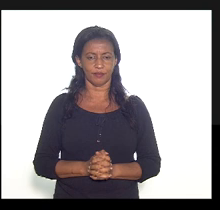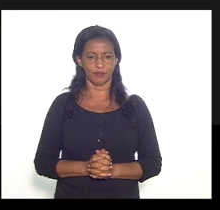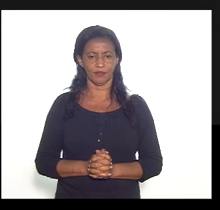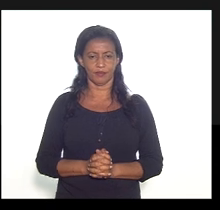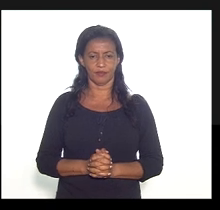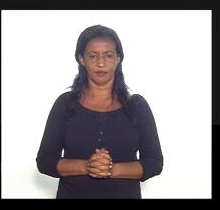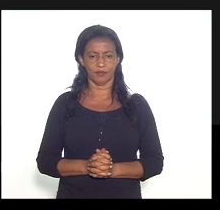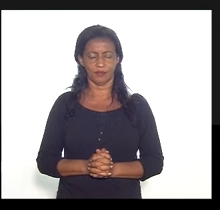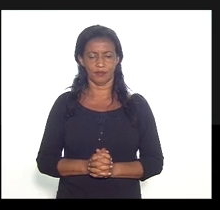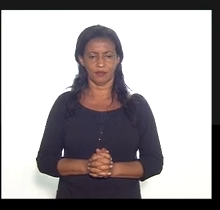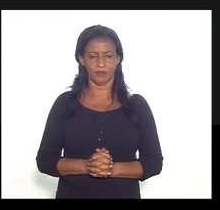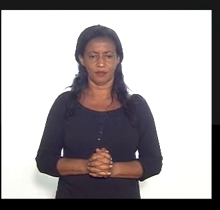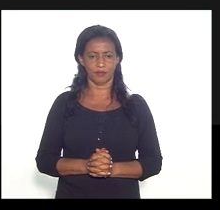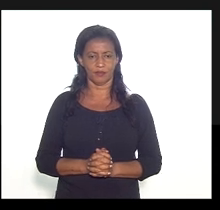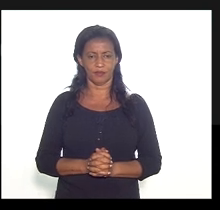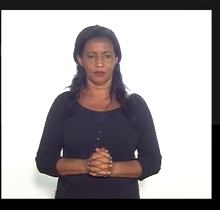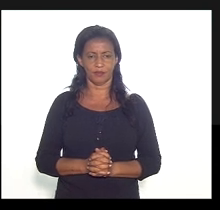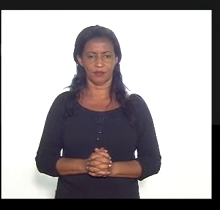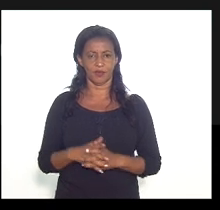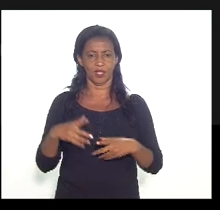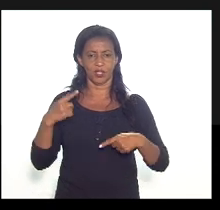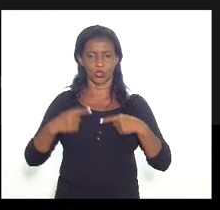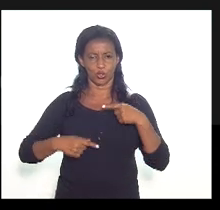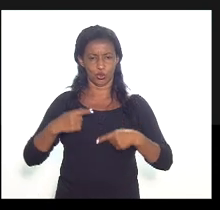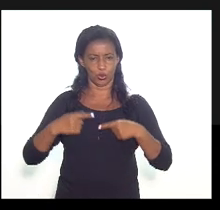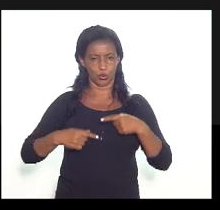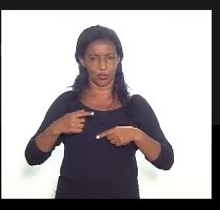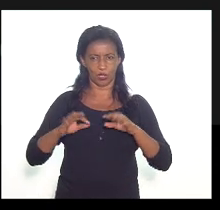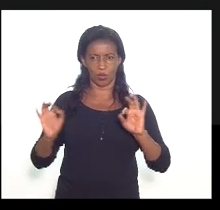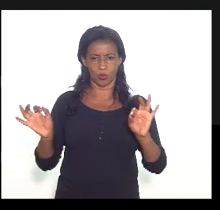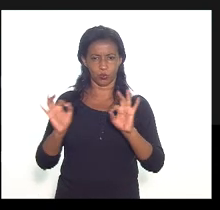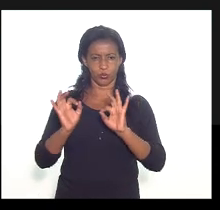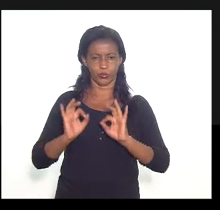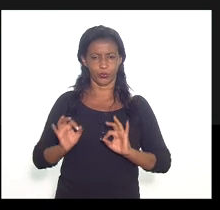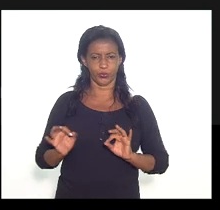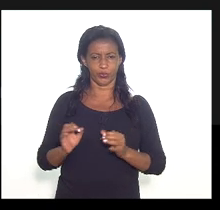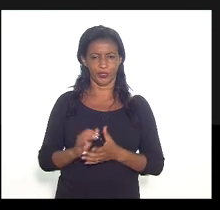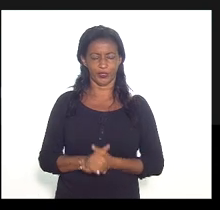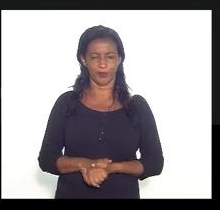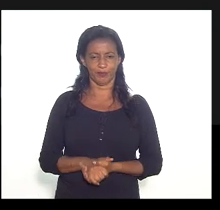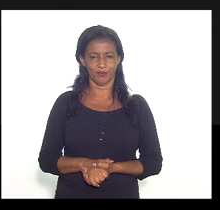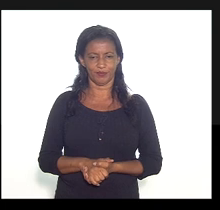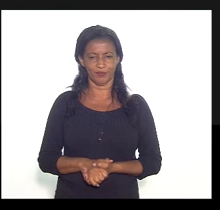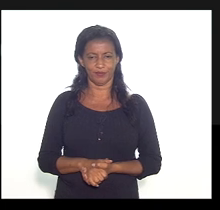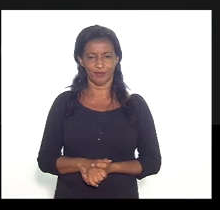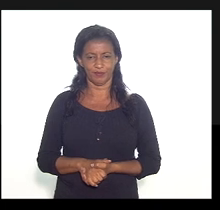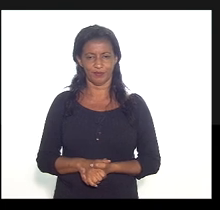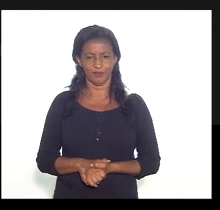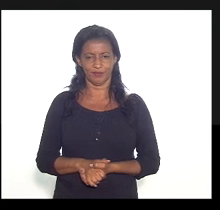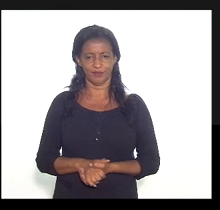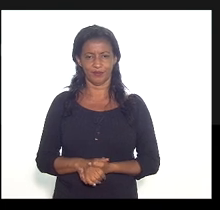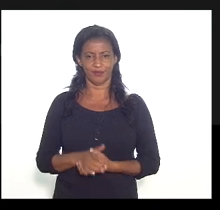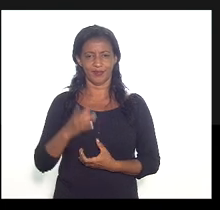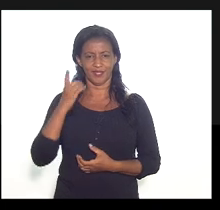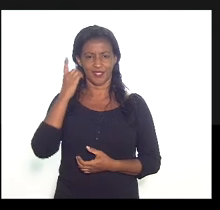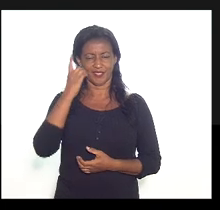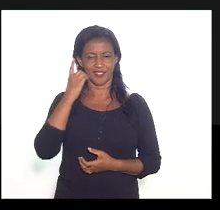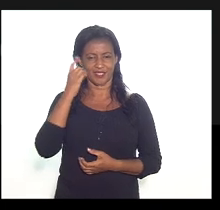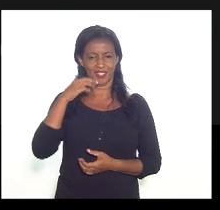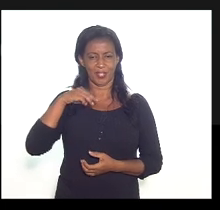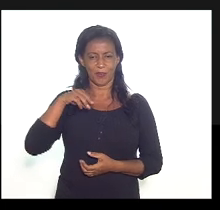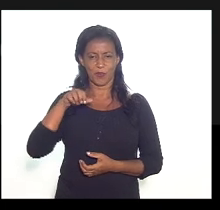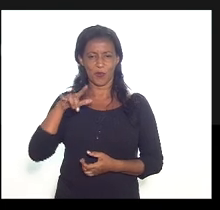pareceres emitidos. Em discussão. Não havendo quem queira discutir. Para discutir, presidente. Então, deputada Mônica Francisco. Para